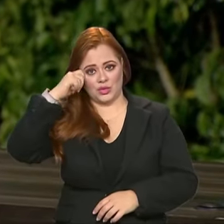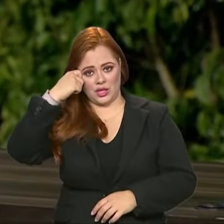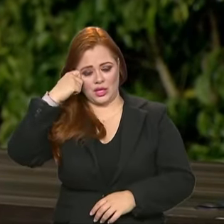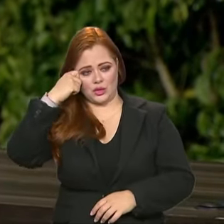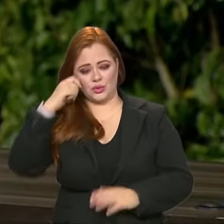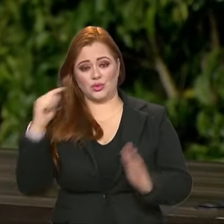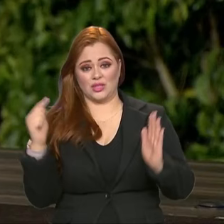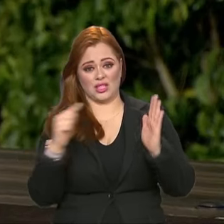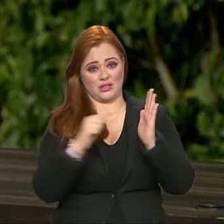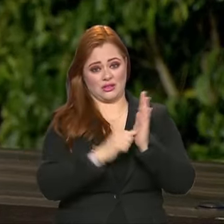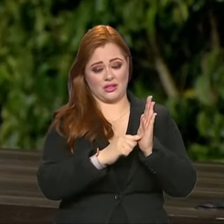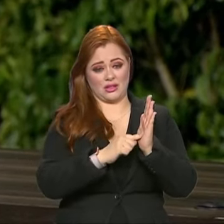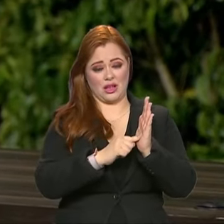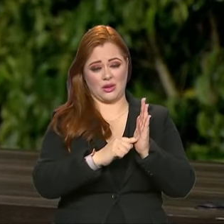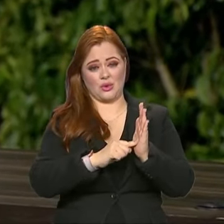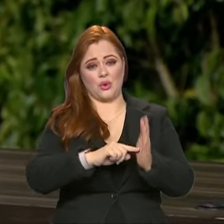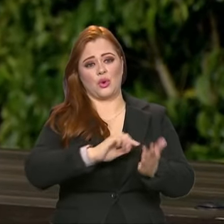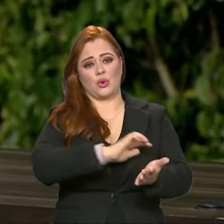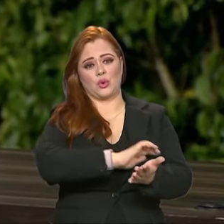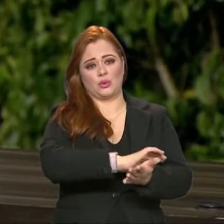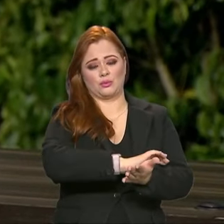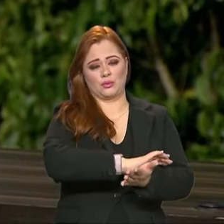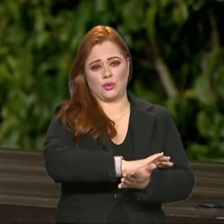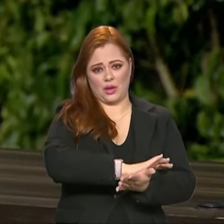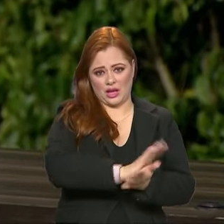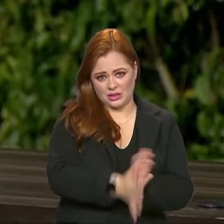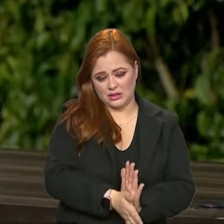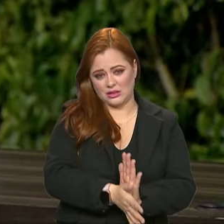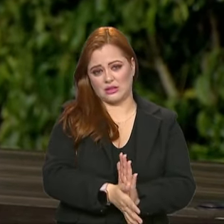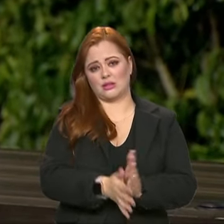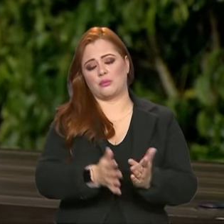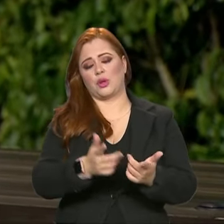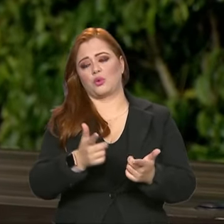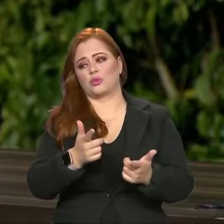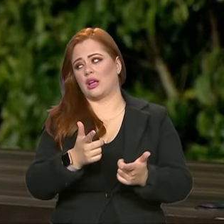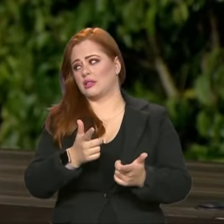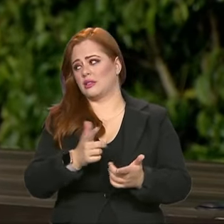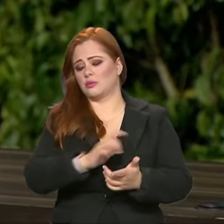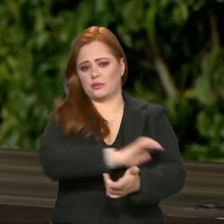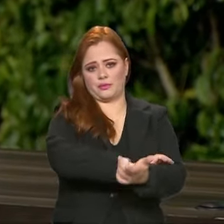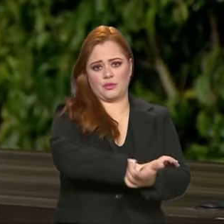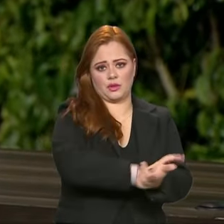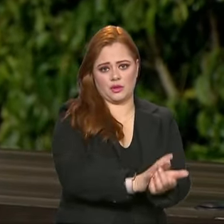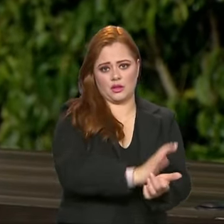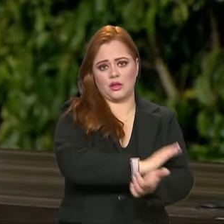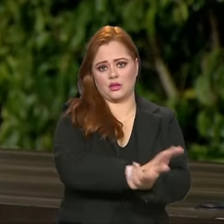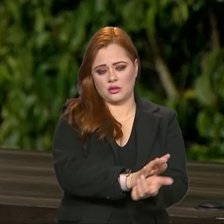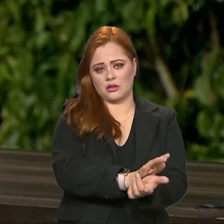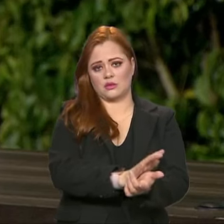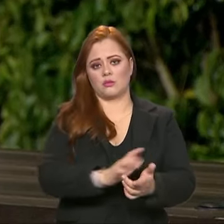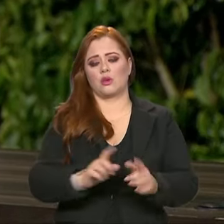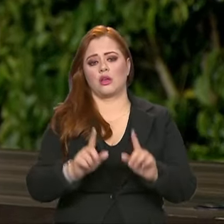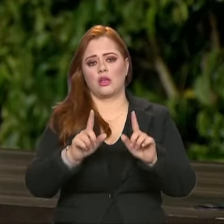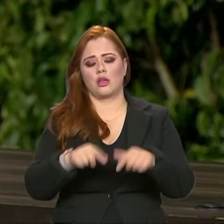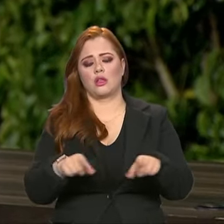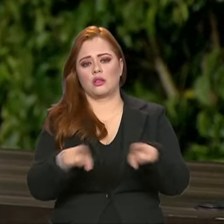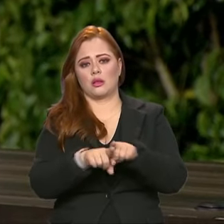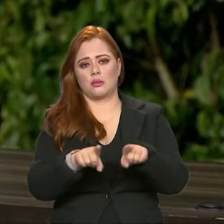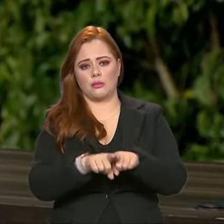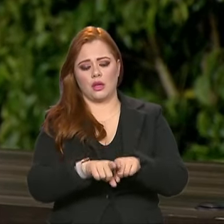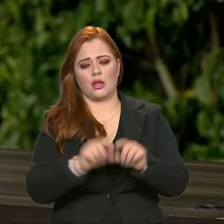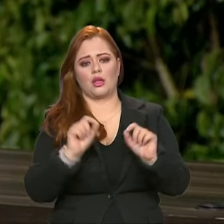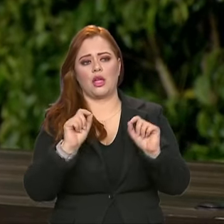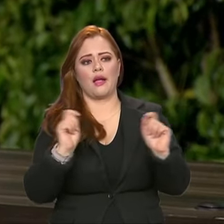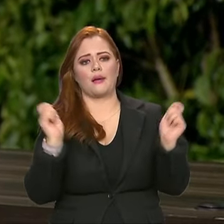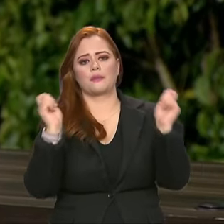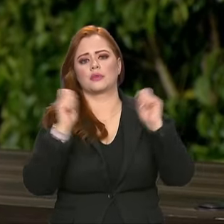sistematicamente o racismo e o seu impacto em diferentes contextos. O racismo compromete a possibilidade e as